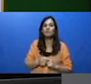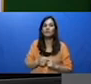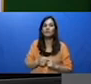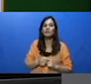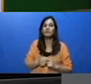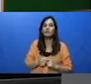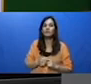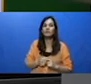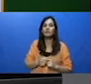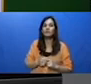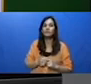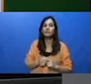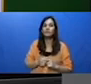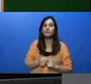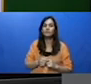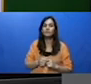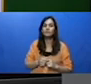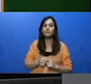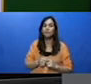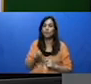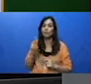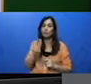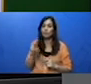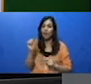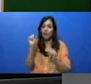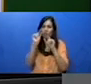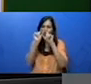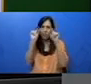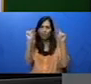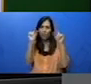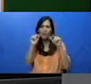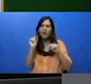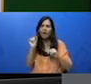números, né? Utilizando esses. Olha lá.